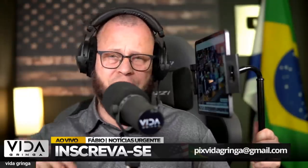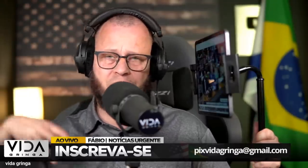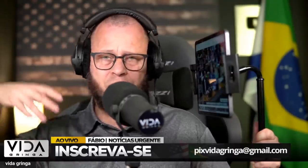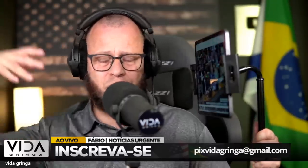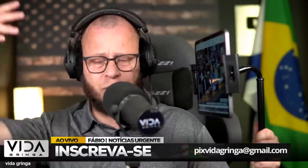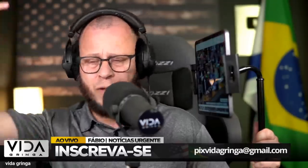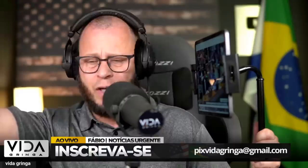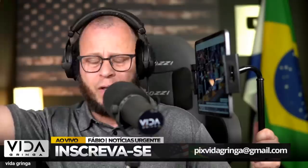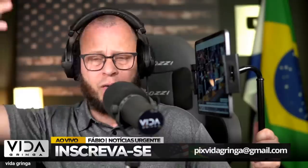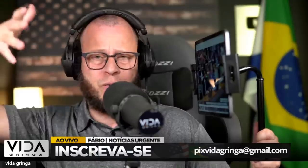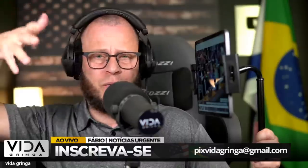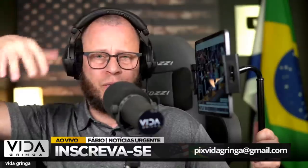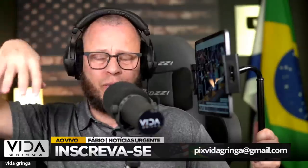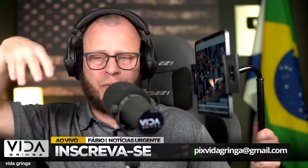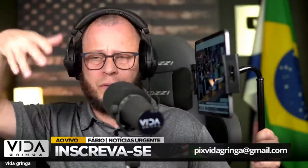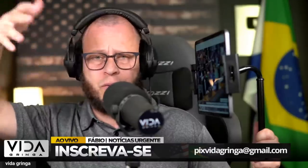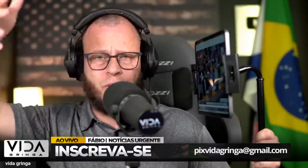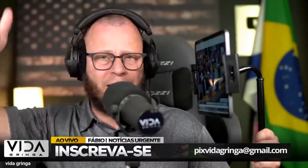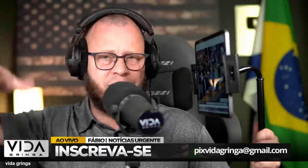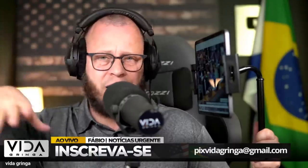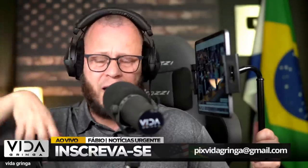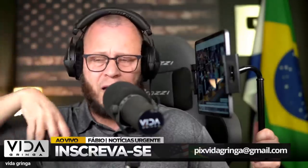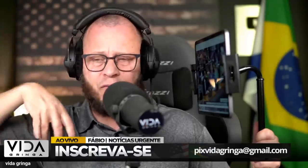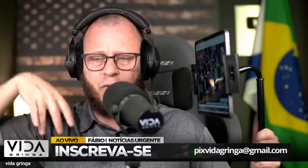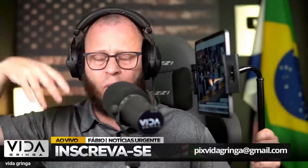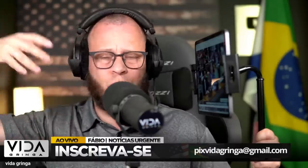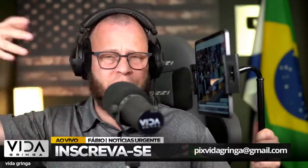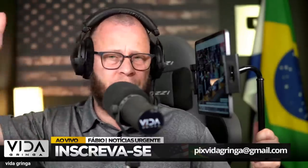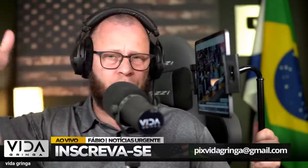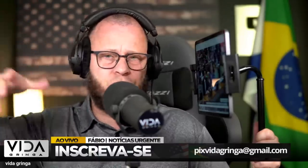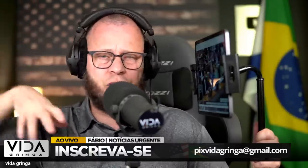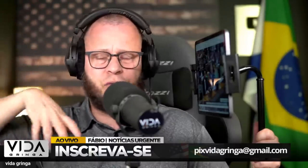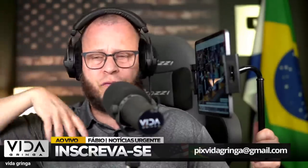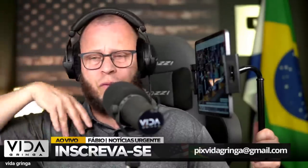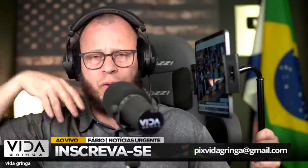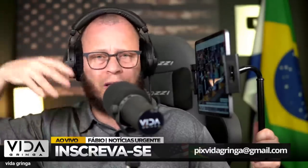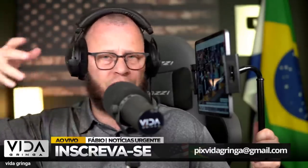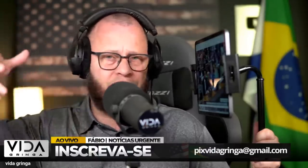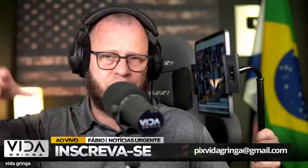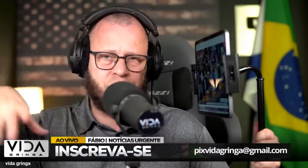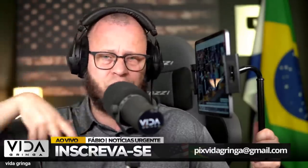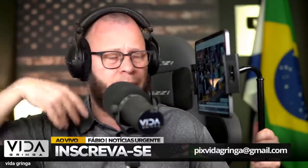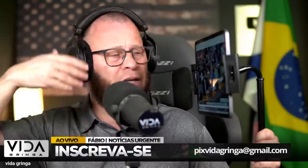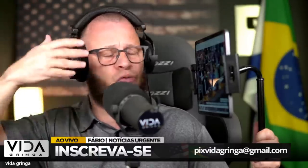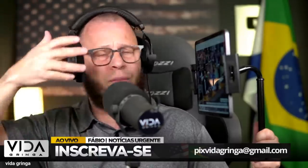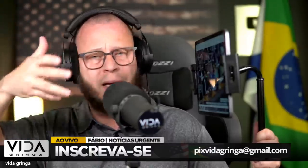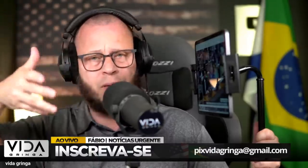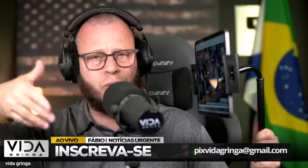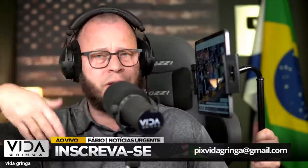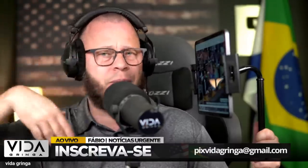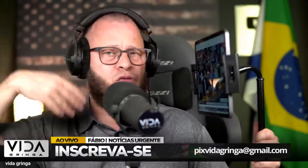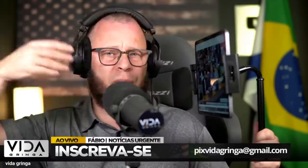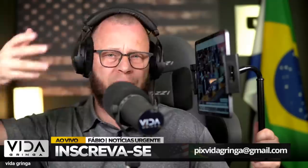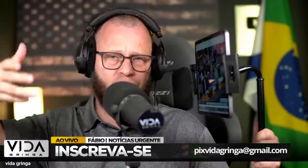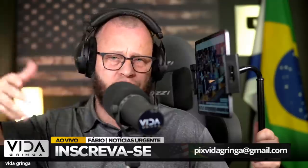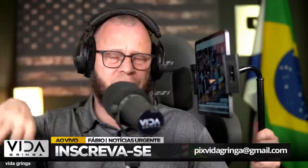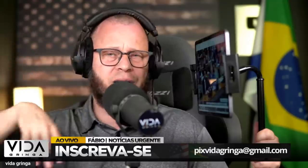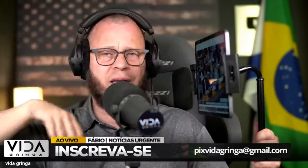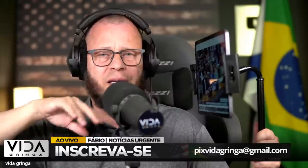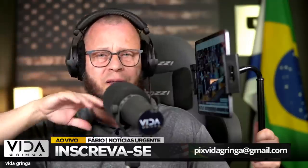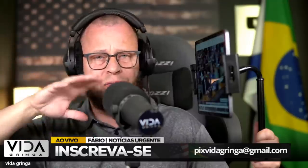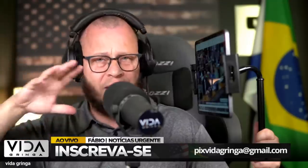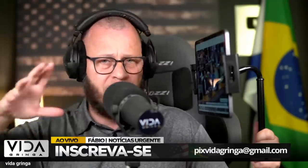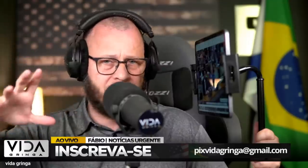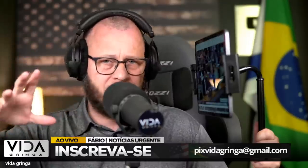de visão do do STF ou do executivo ou legislativo isso aí mais uma calúnia mas uma mentira